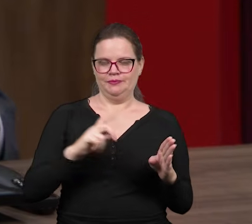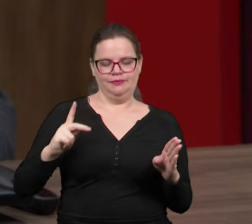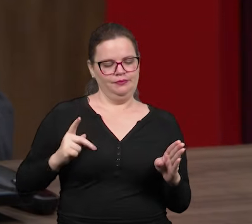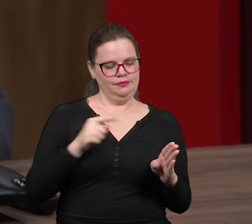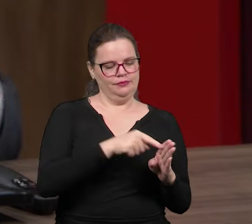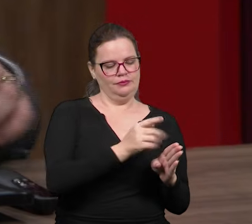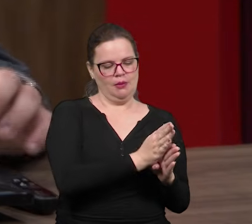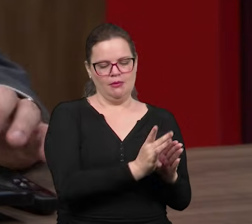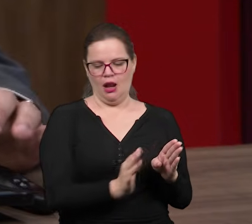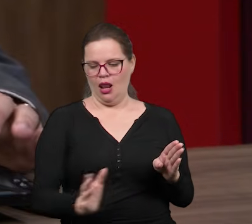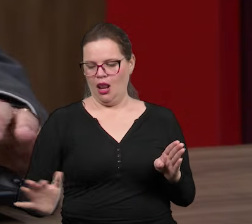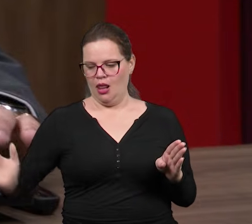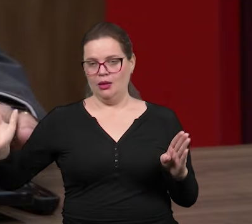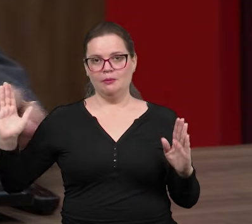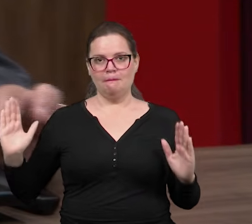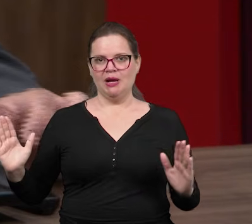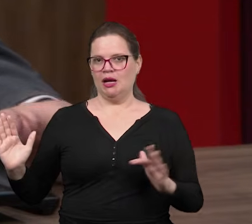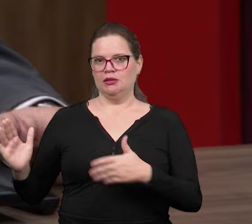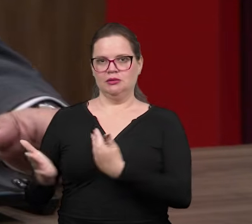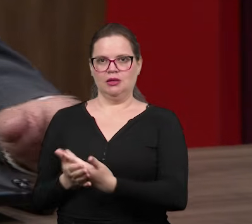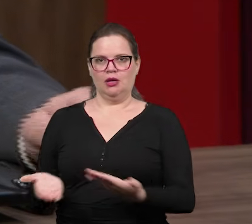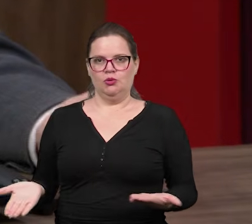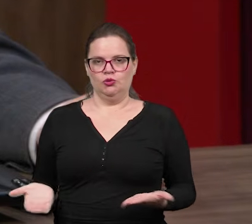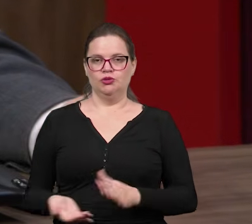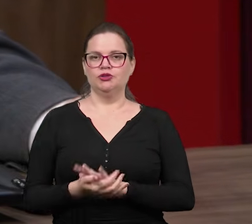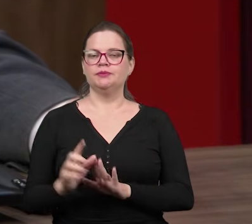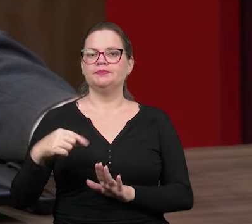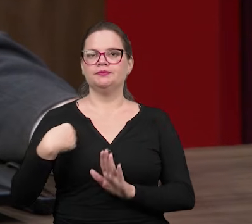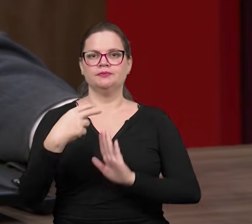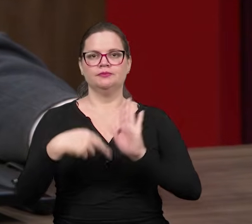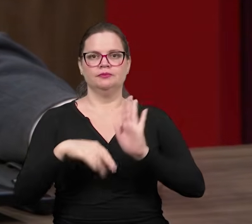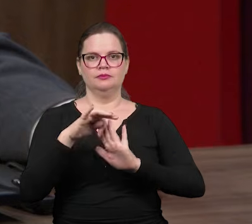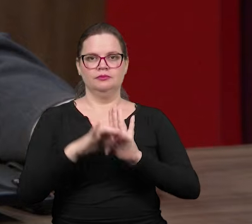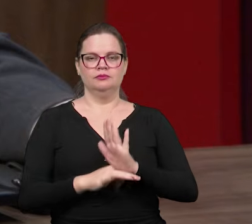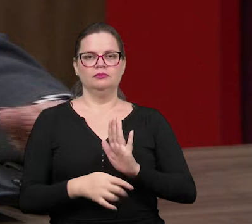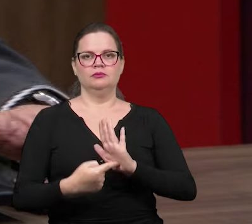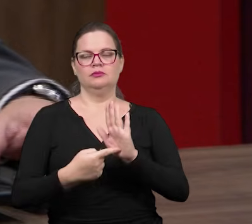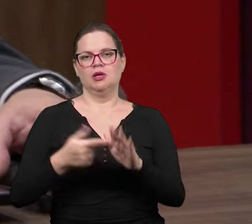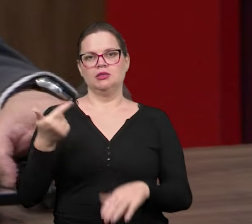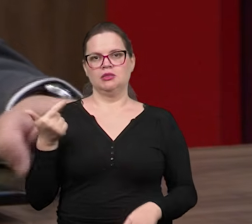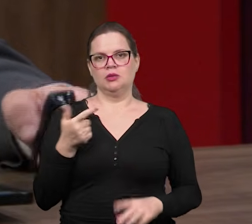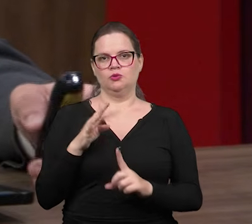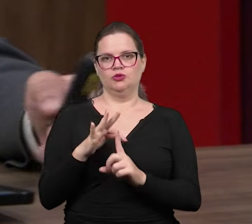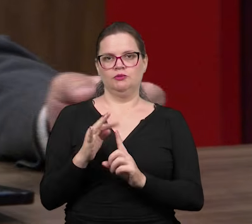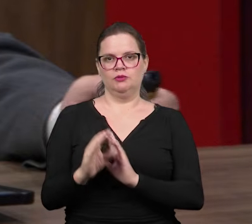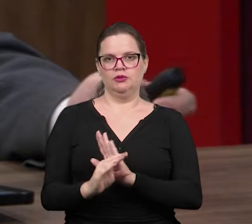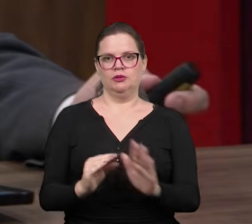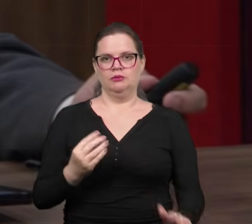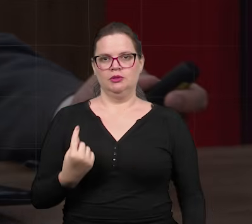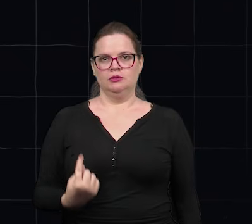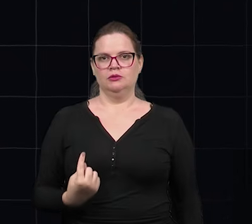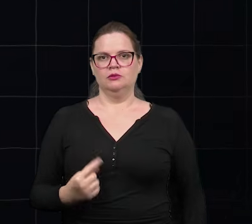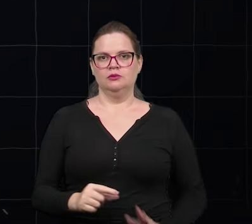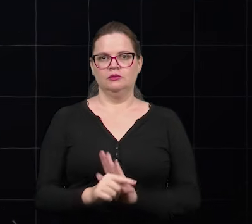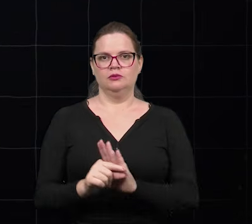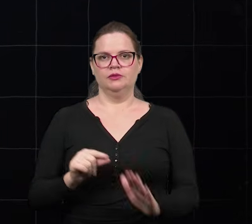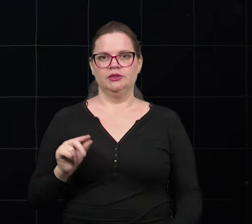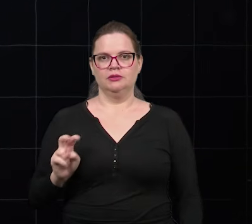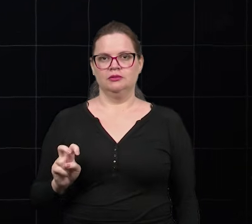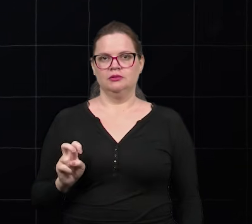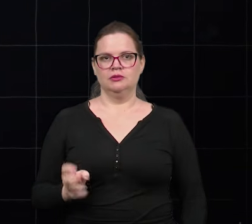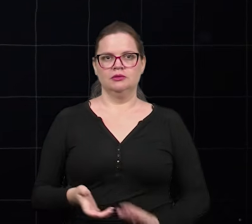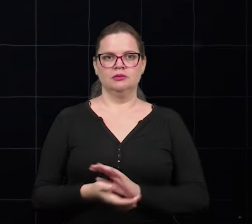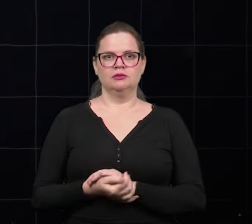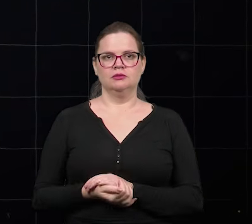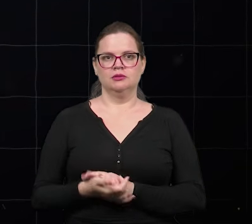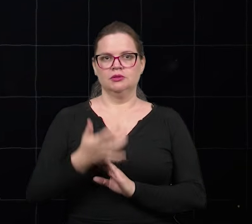de forma didática, nós vamos ler um texto da palavra que está em 2 Timóteo 1:5. Nós também vamos projetar esse